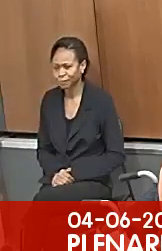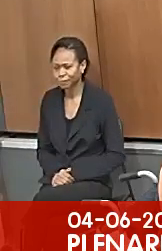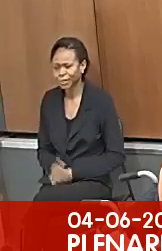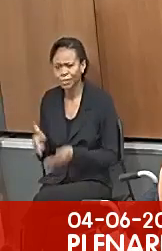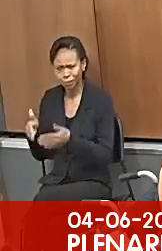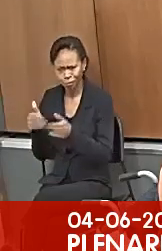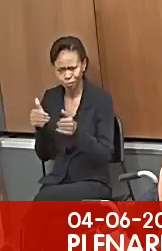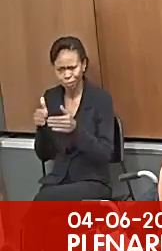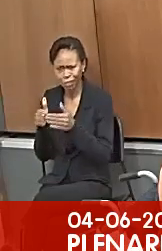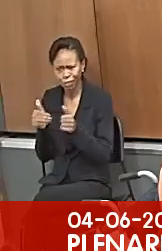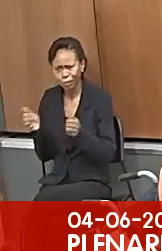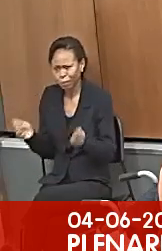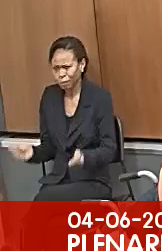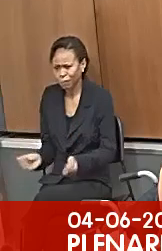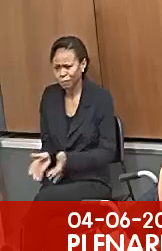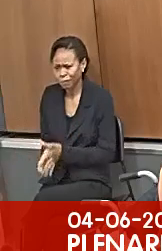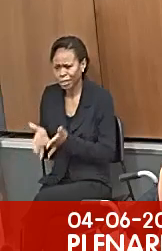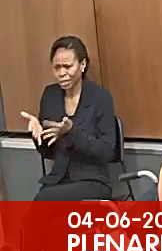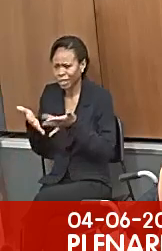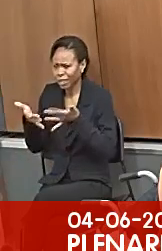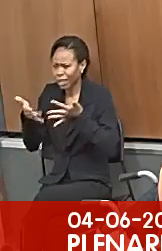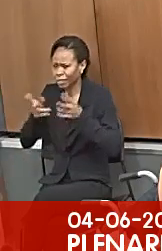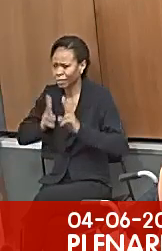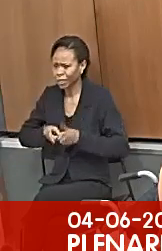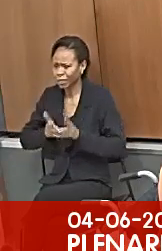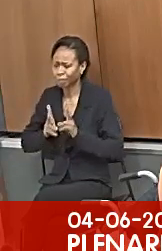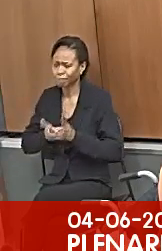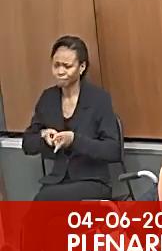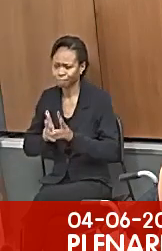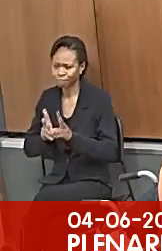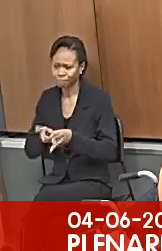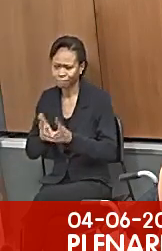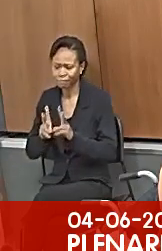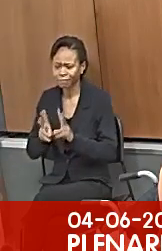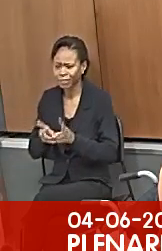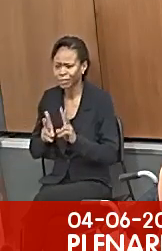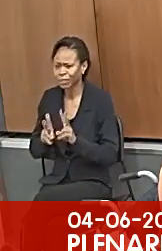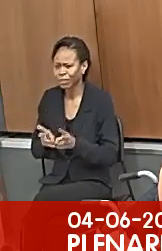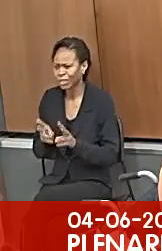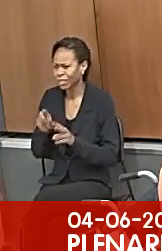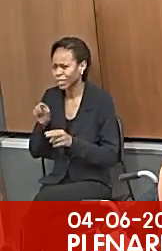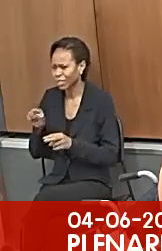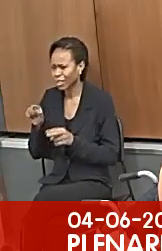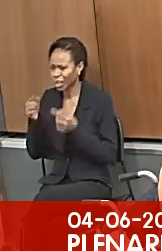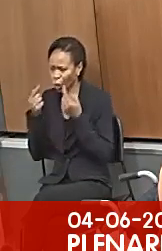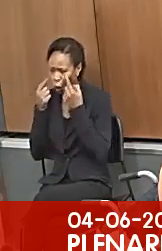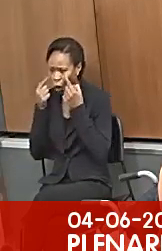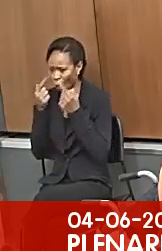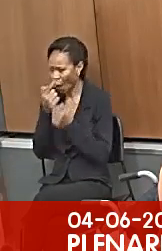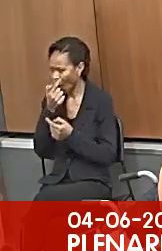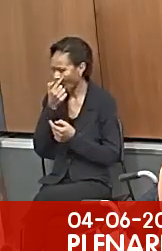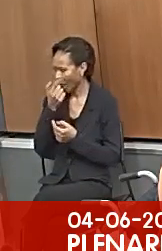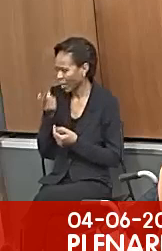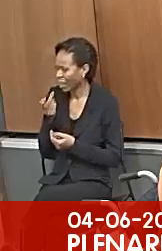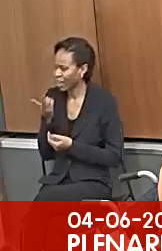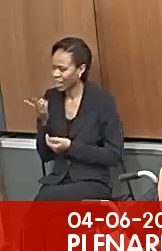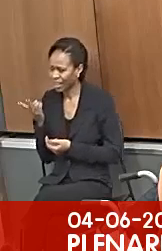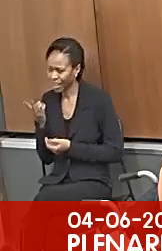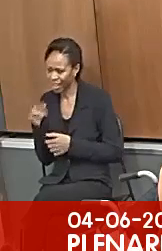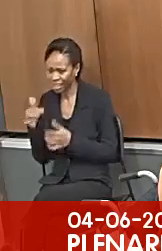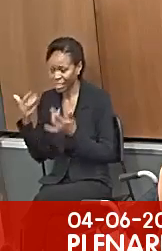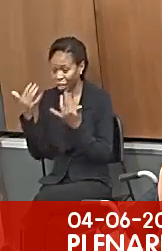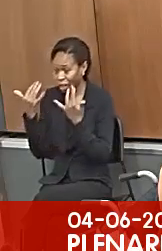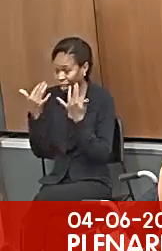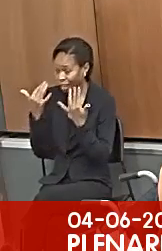Te peço, me leve pra sempre dentro do seu olhar. Se